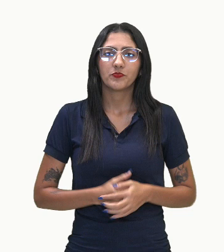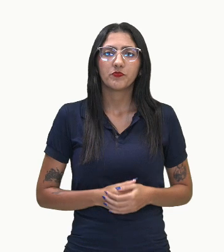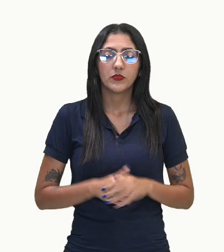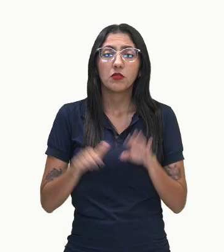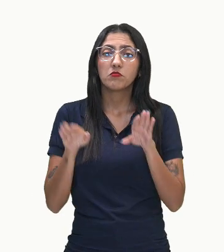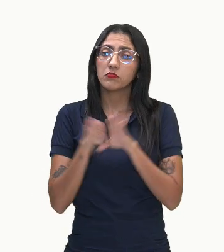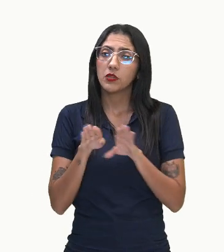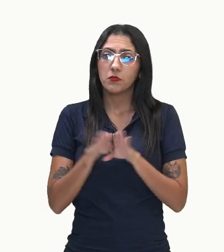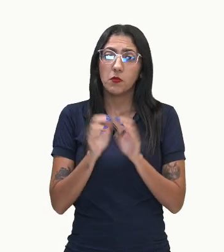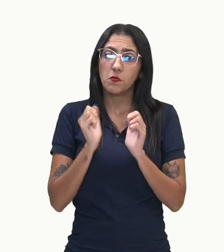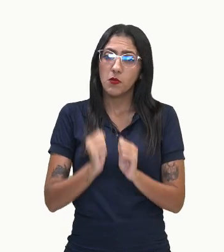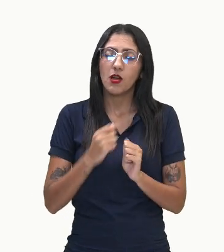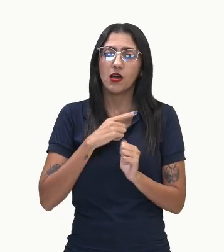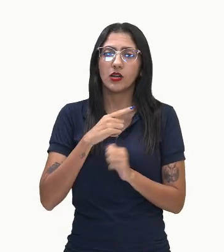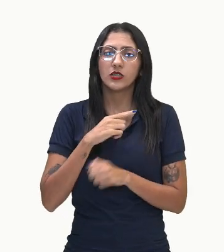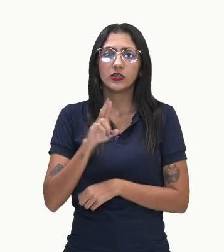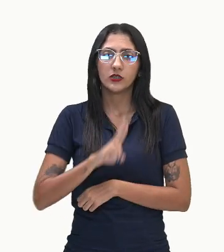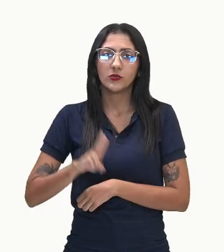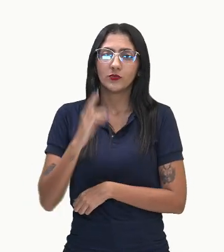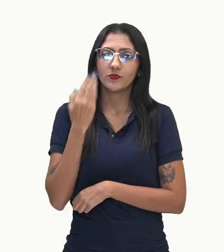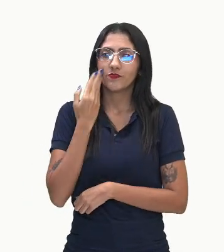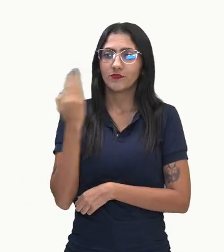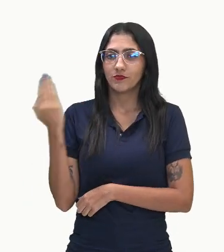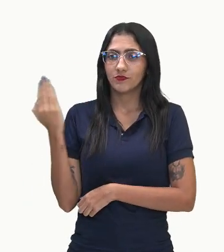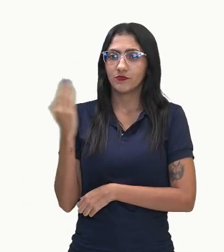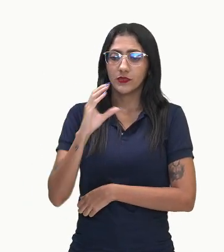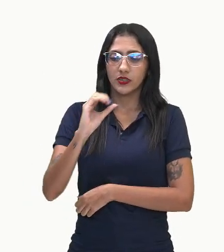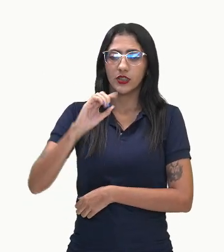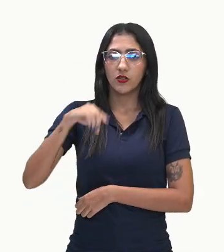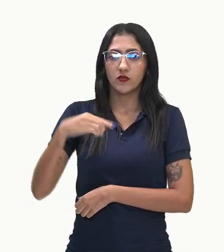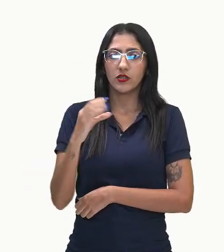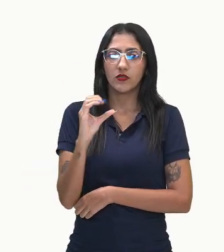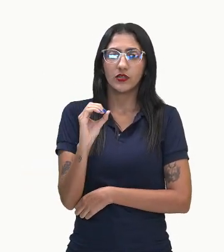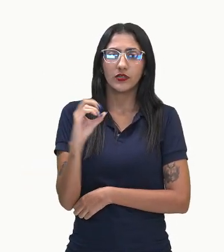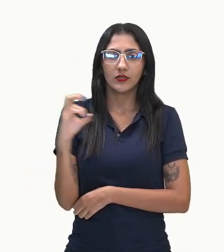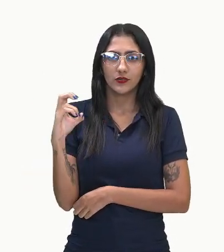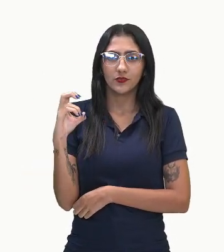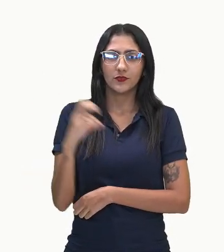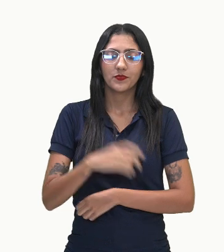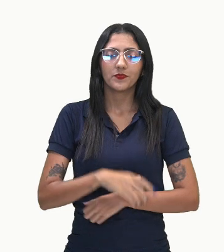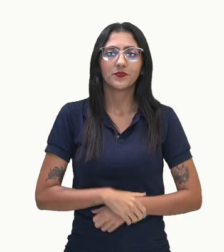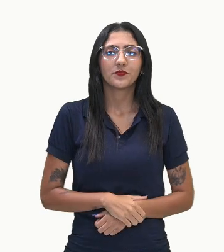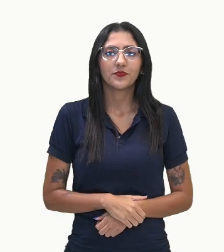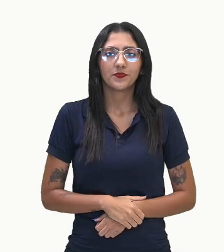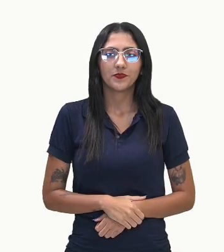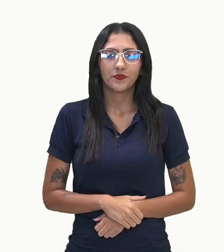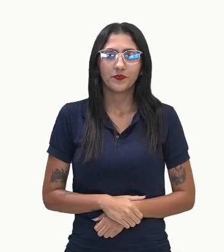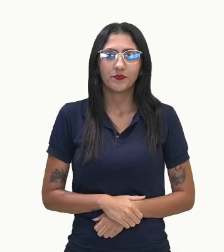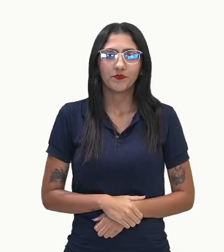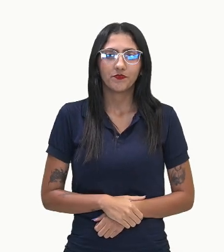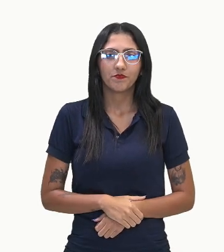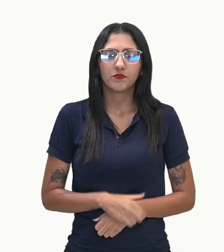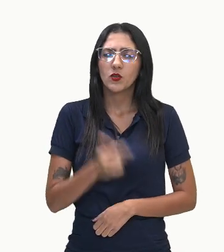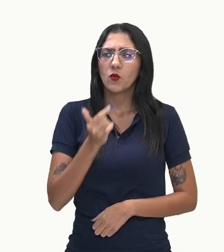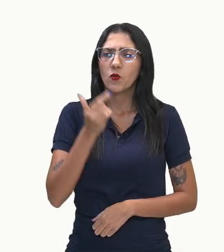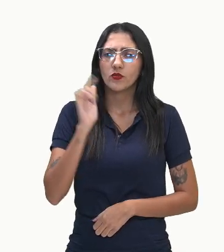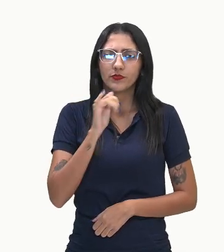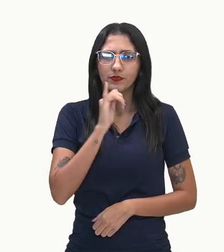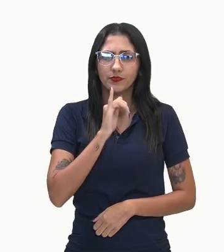pode ser escrito na forma decimal como 0,05. Temos outros exemplos.